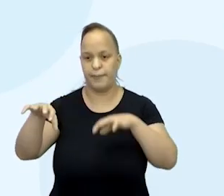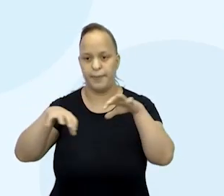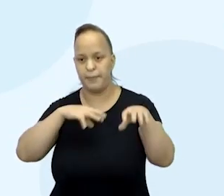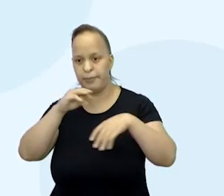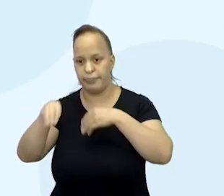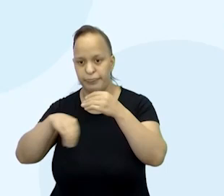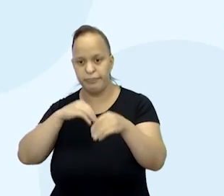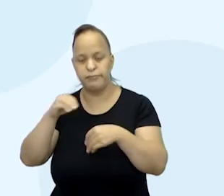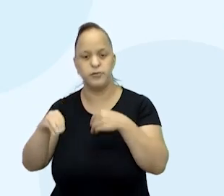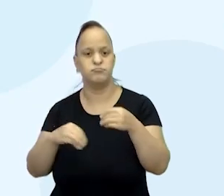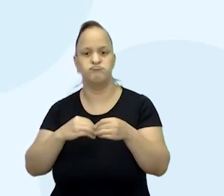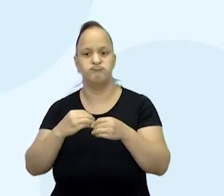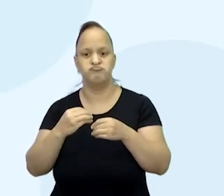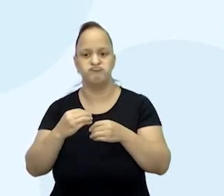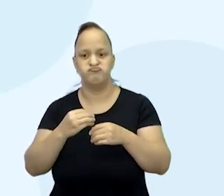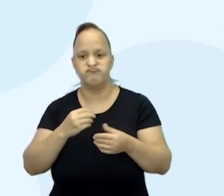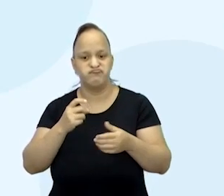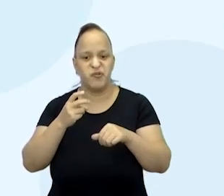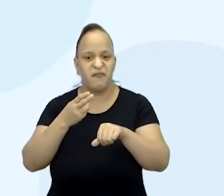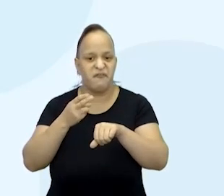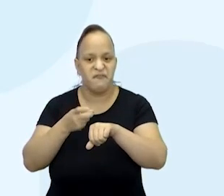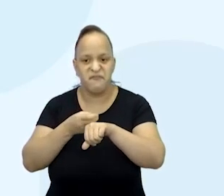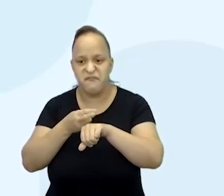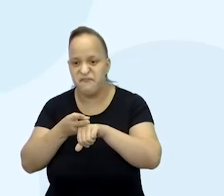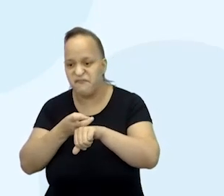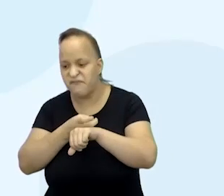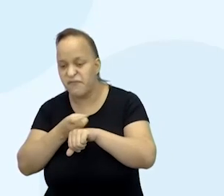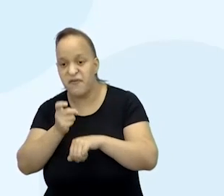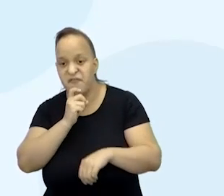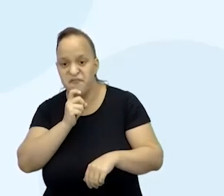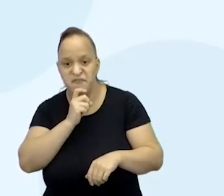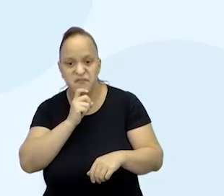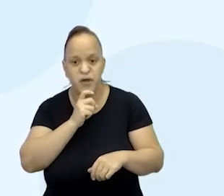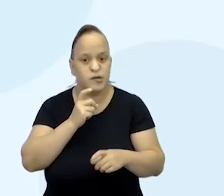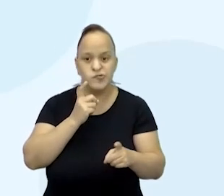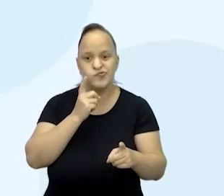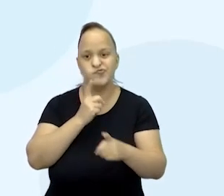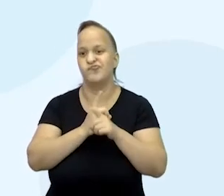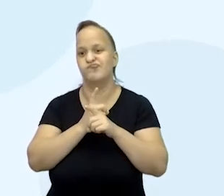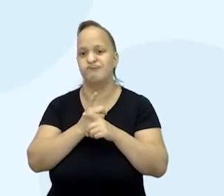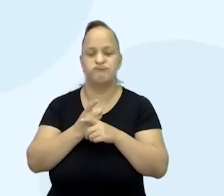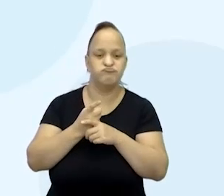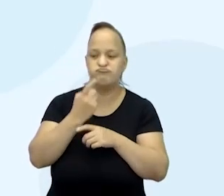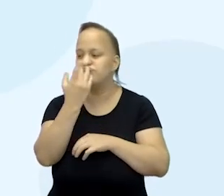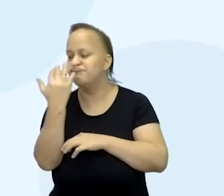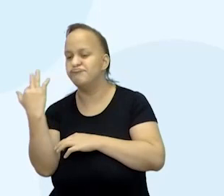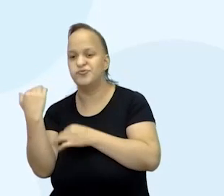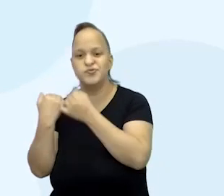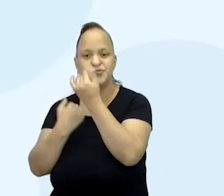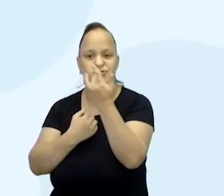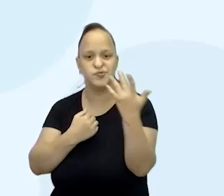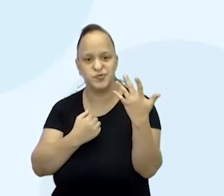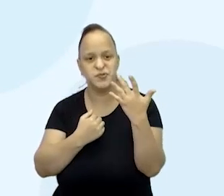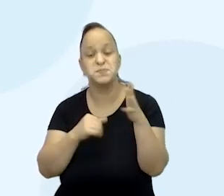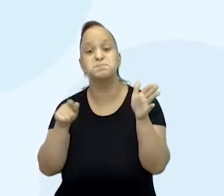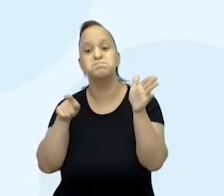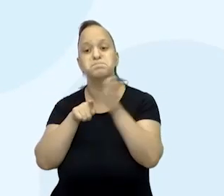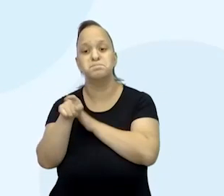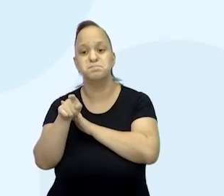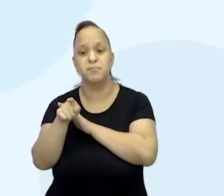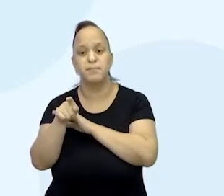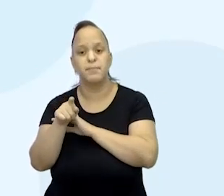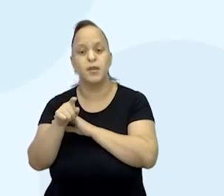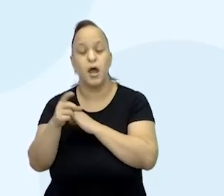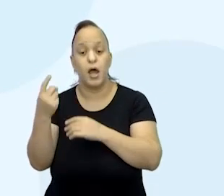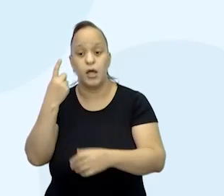com poucas áreas verdes, tá? Então vamos entender todo esse contexto aqui, tá? Bem, tem uma perguntinha bem interessante na